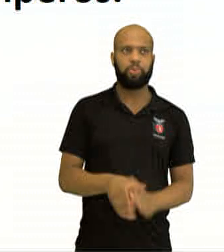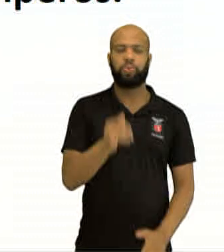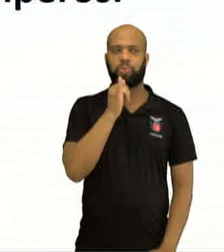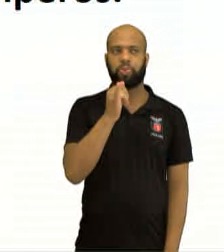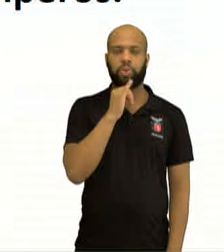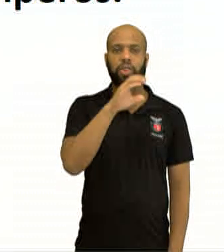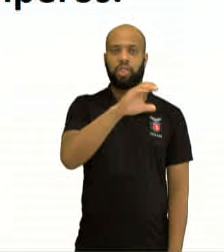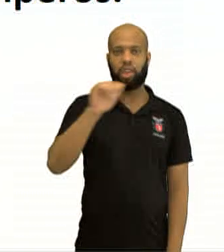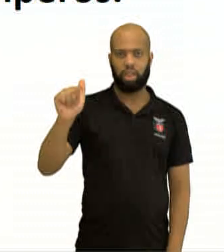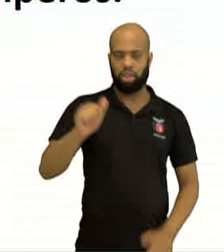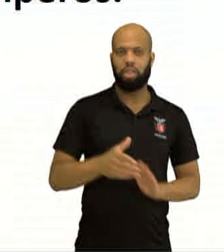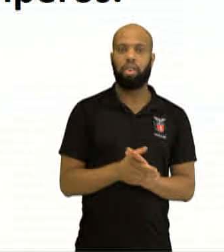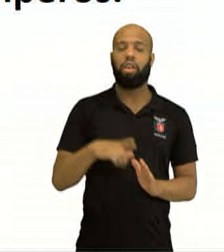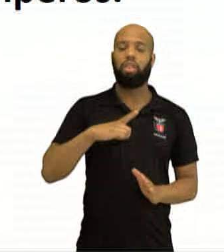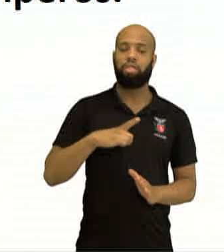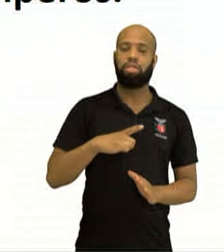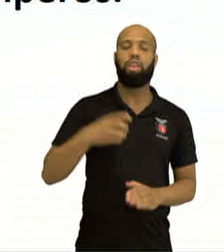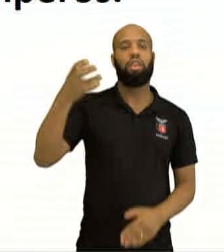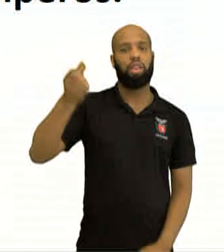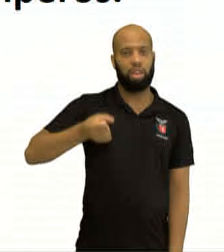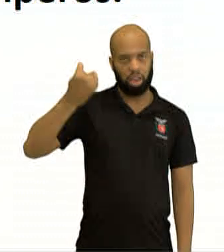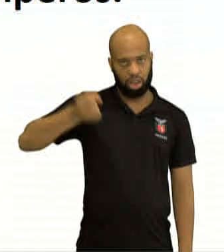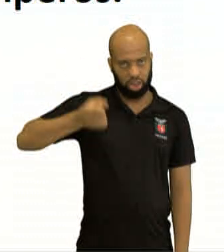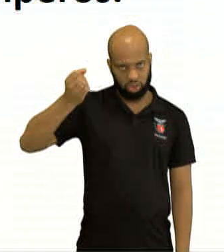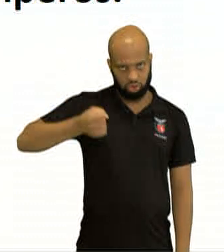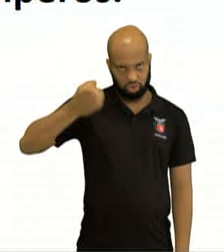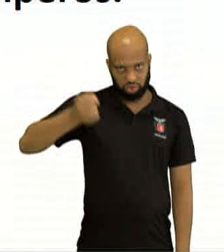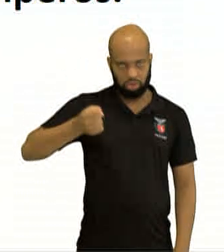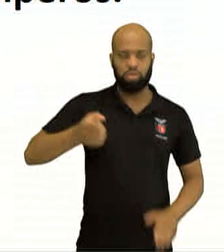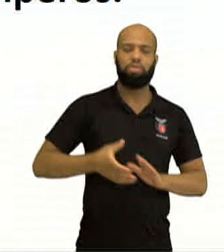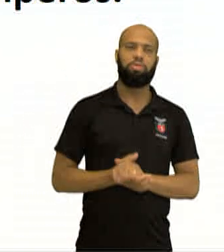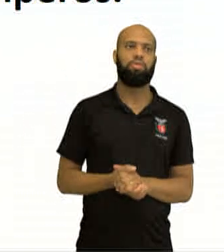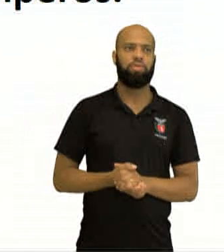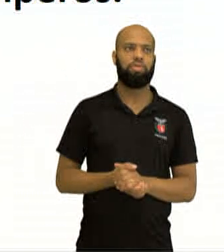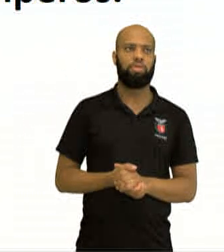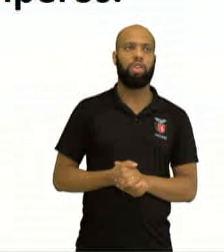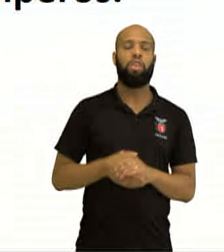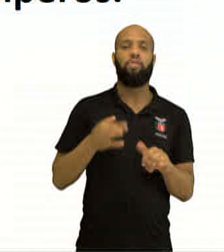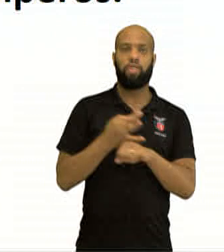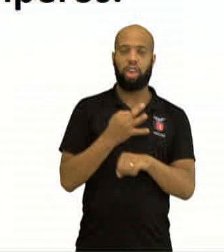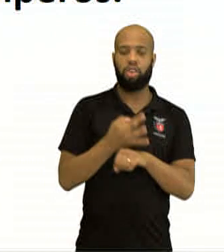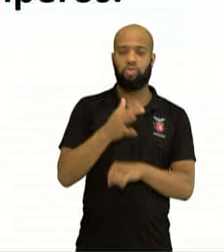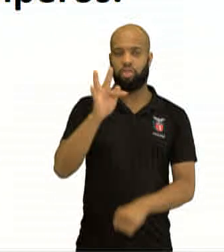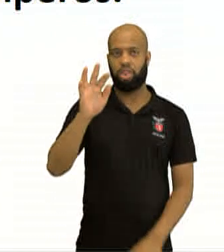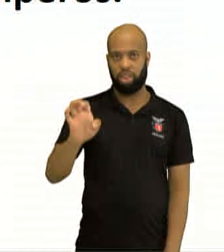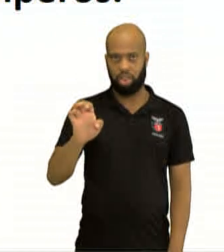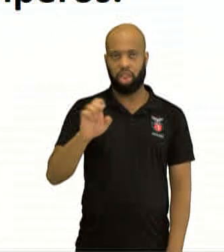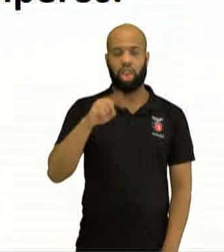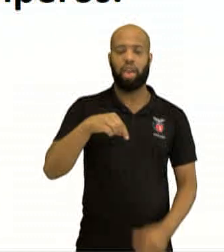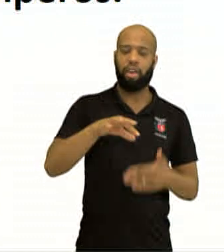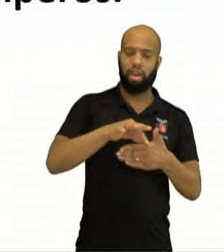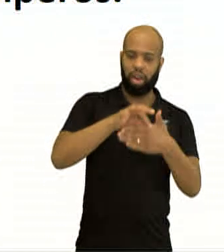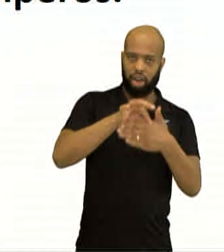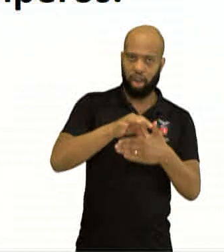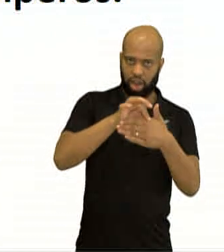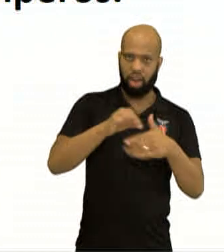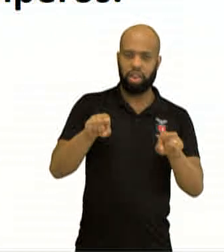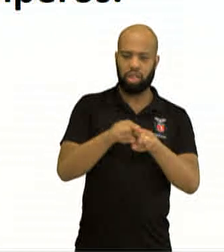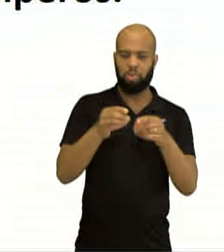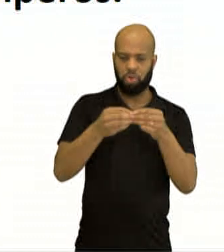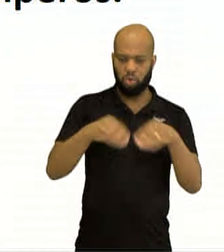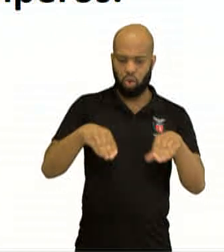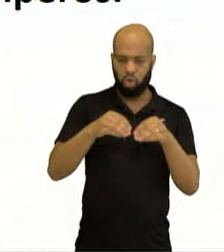exemplo, o cálcio no leite e nos derivados do leite. O ferro nas carnes, no fígado, na gema de